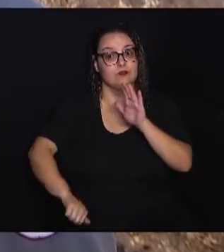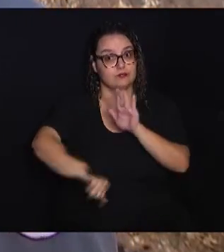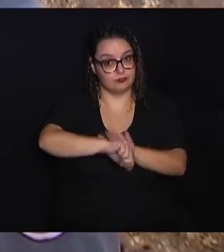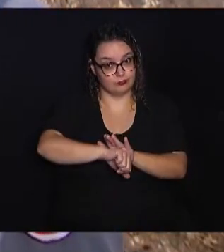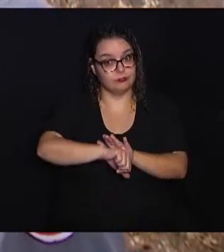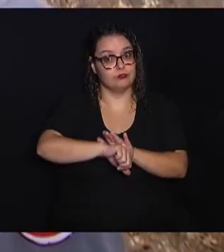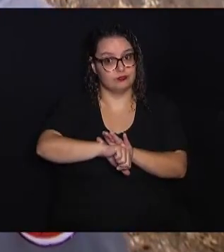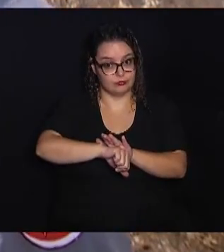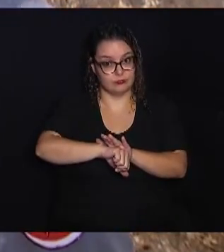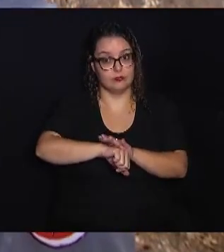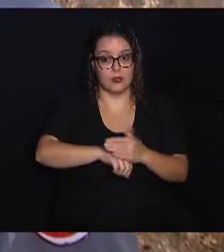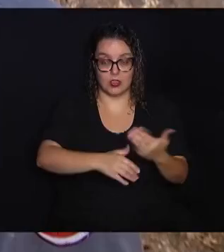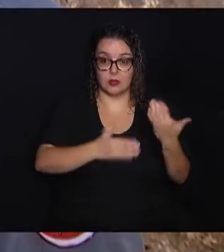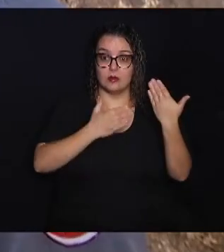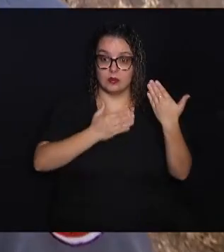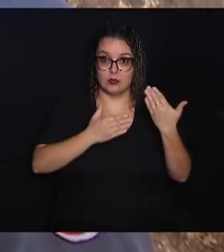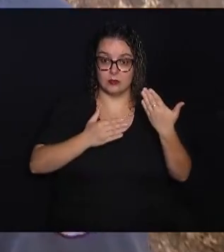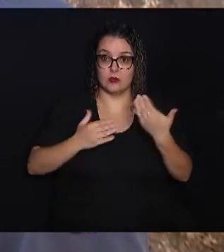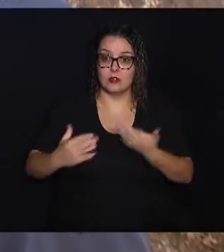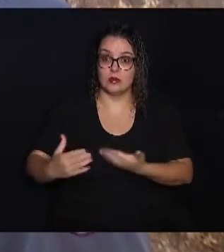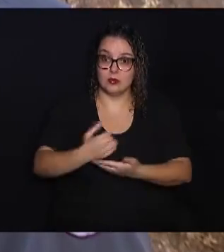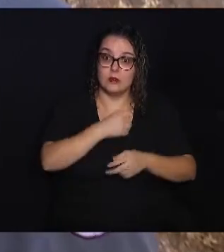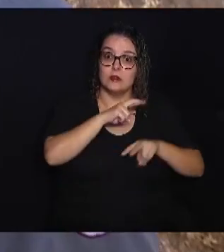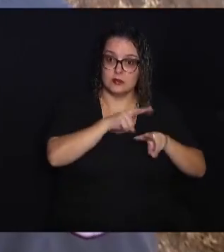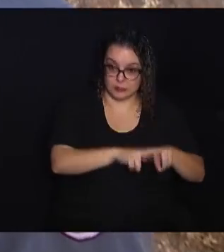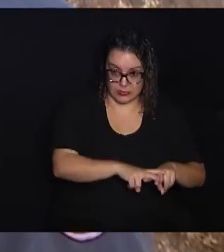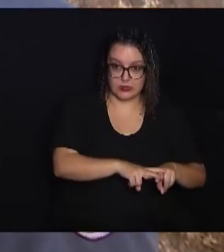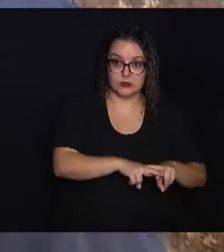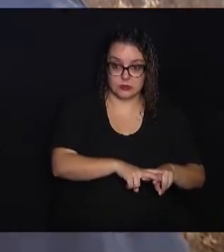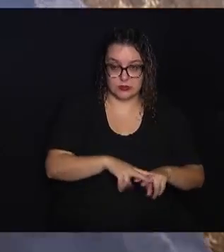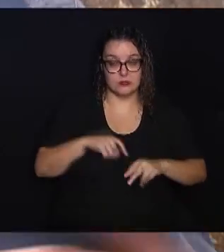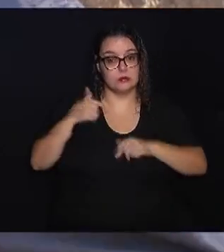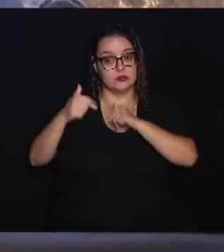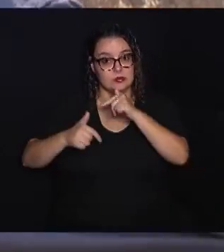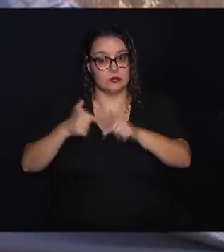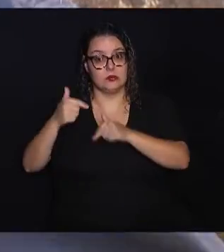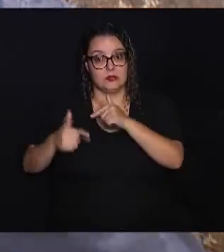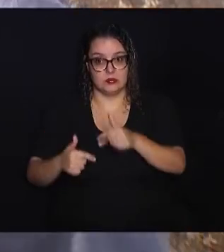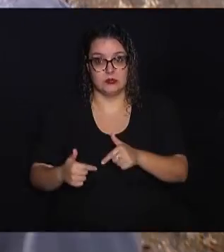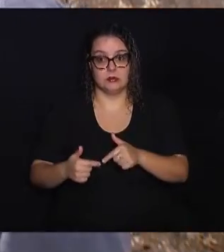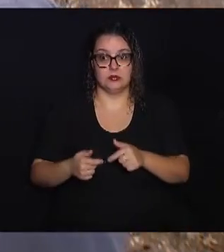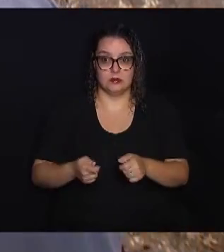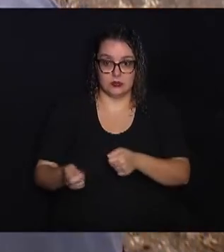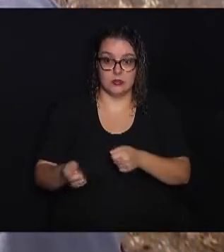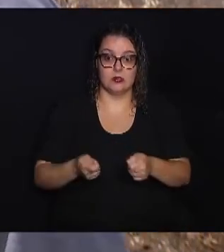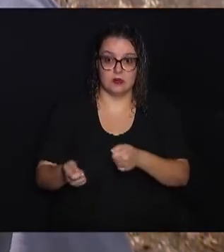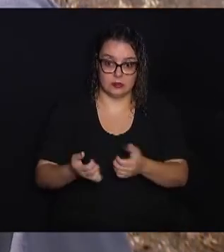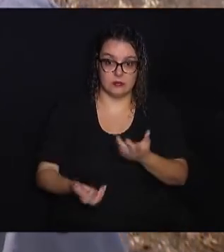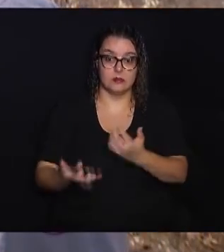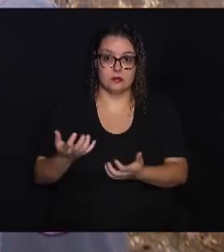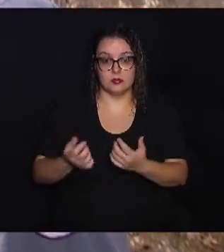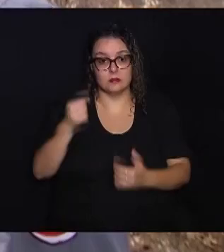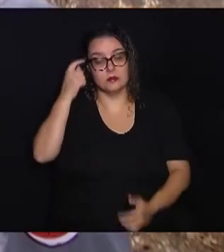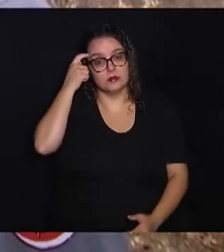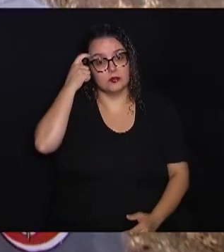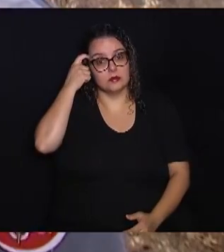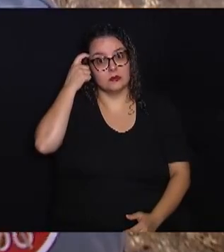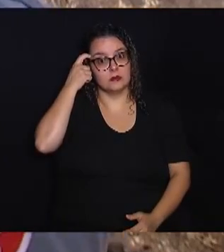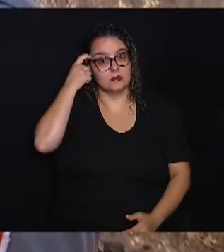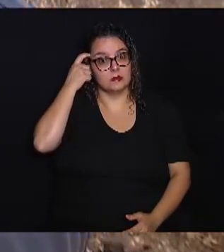e o suspeito ele foi capturado, foi preso. Então assim, a gente tem trabalhado na contenção do incêndio agora, possivelmente